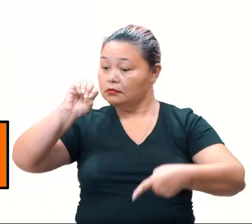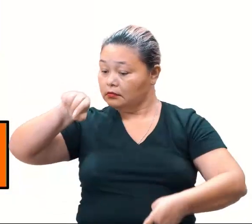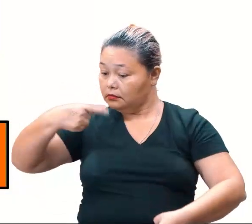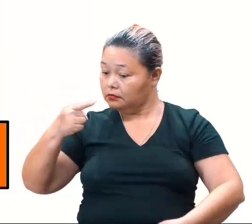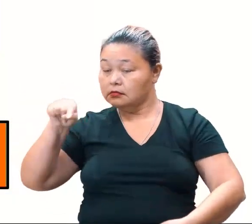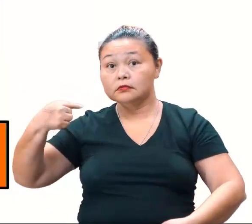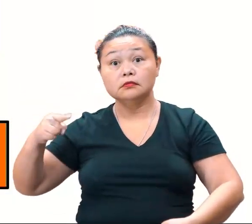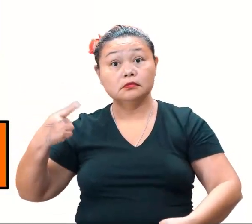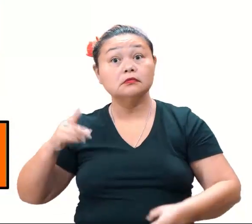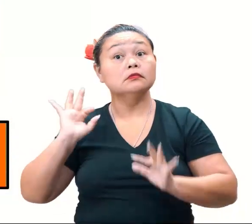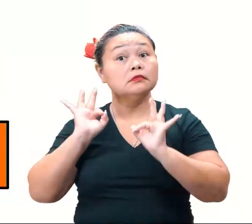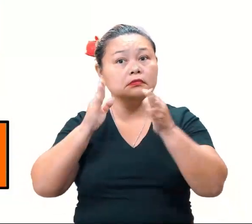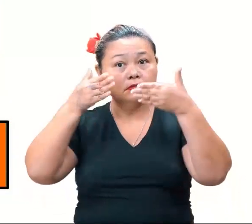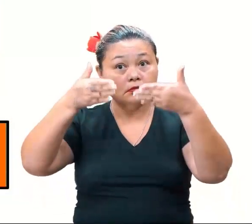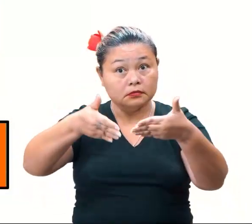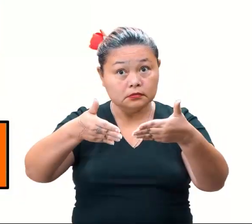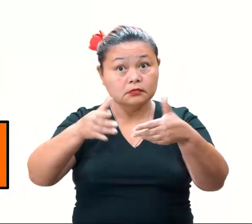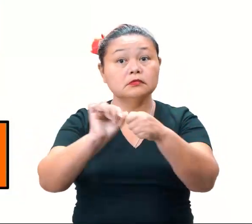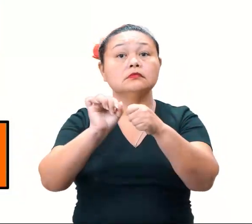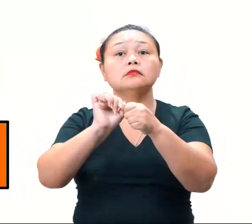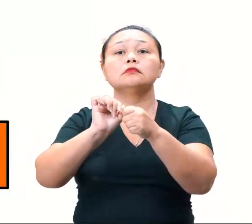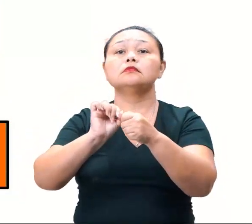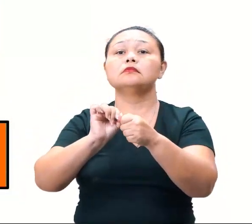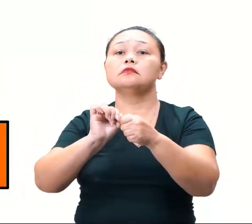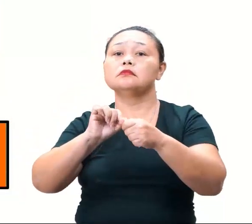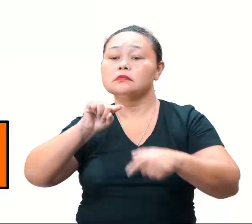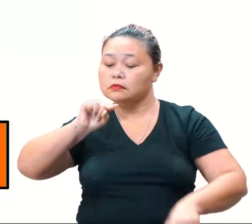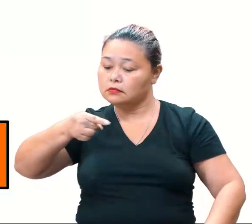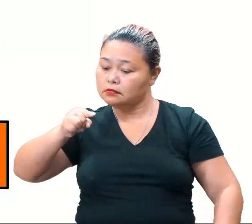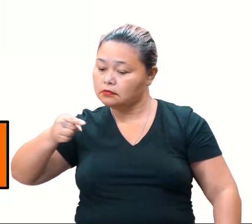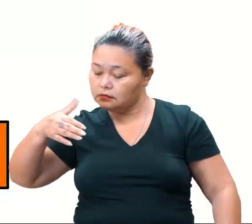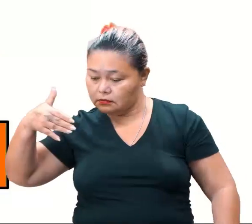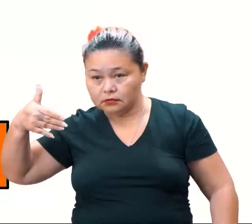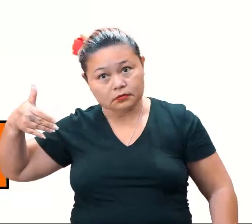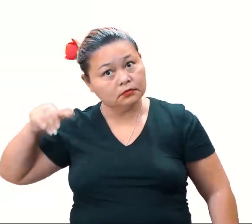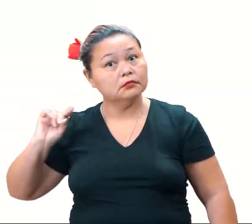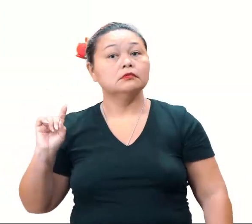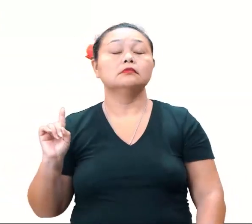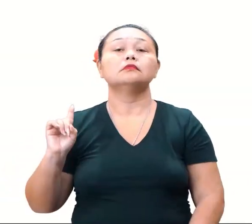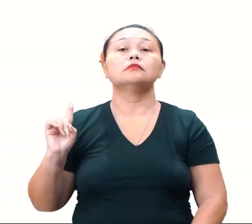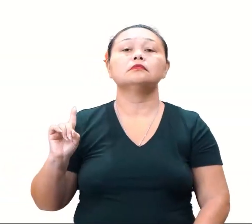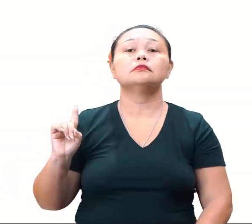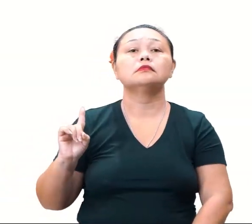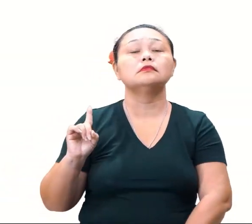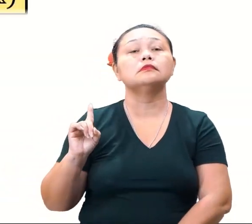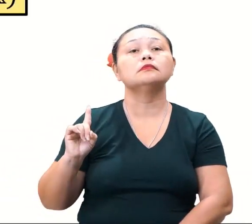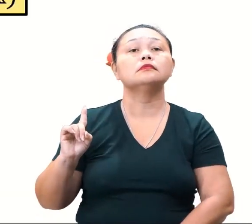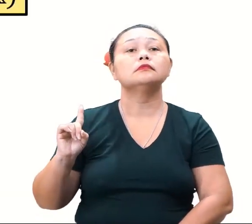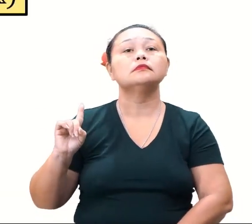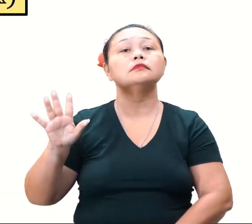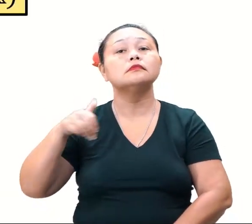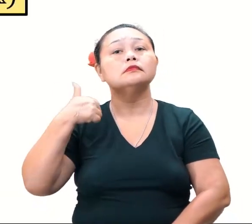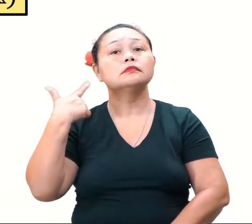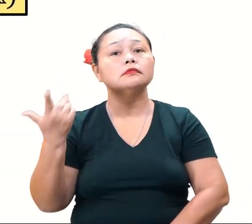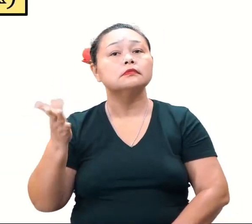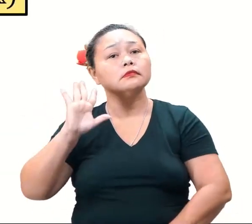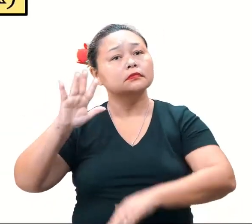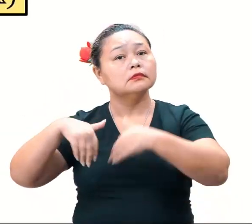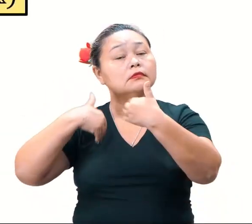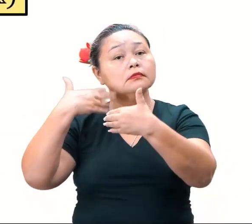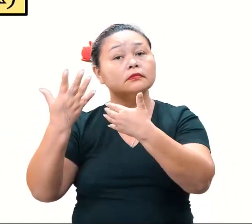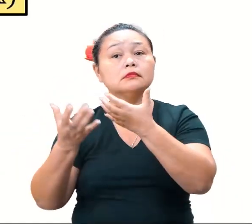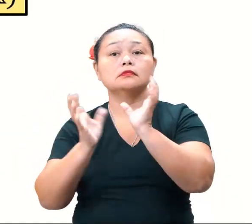decimais exatos e das dízimas periódicas. Top! E claro, né, indo mais um pouquinho à frente,